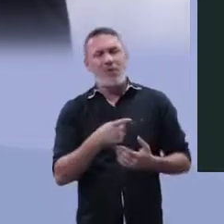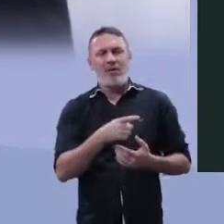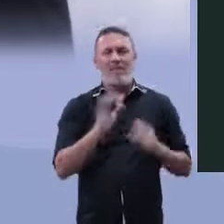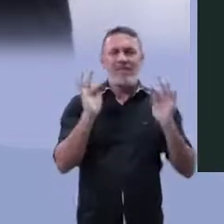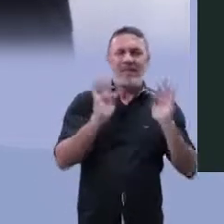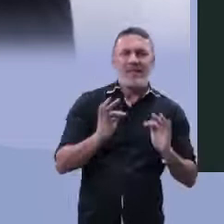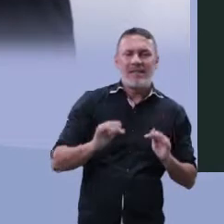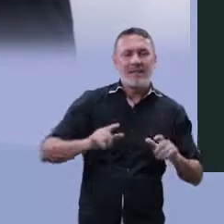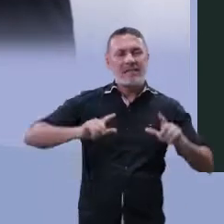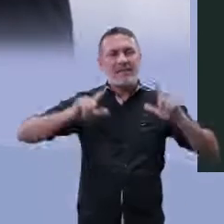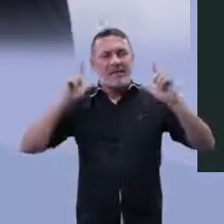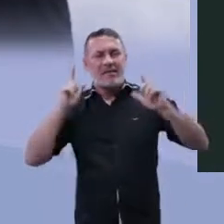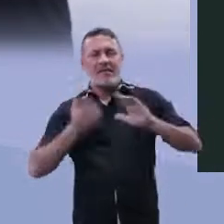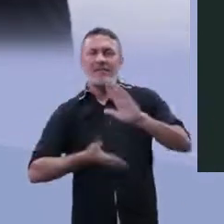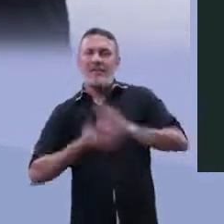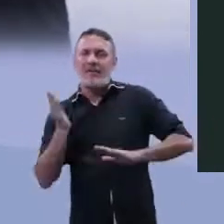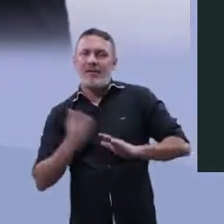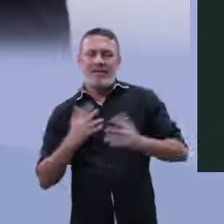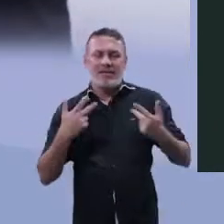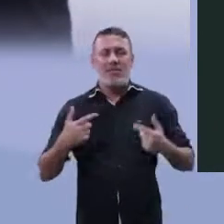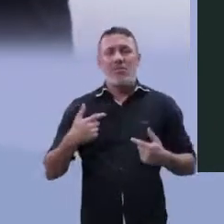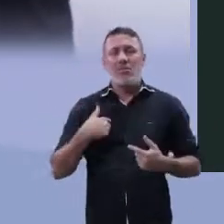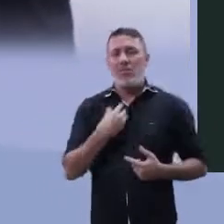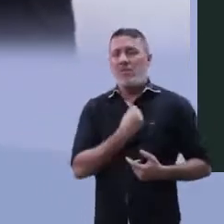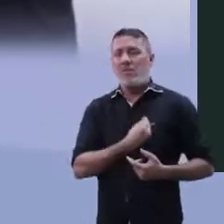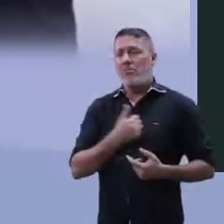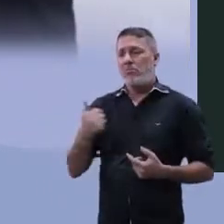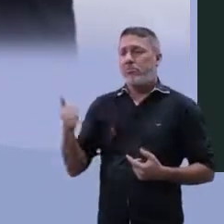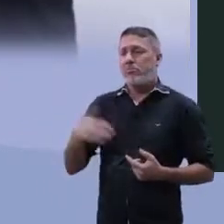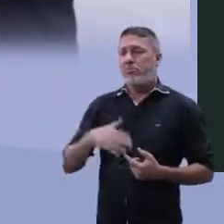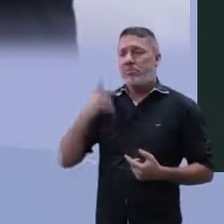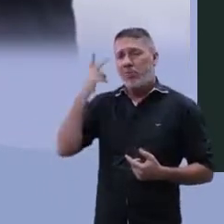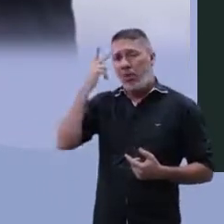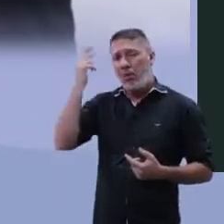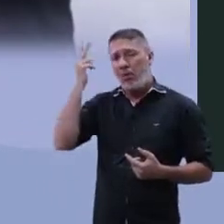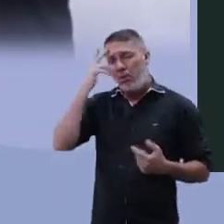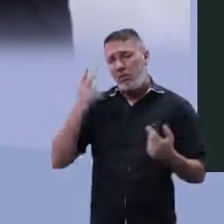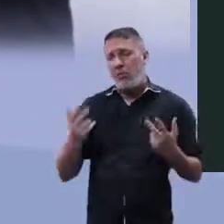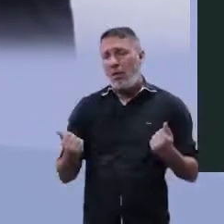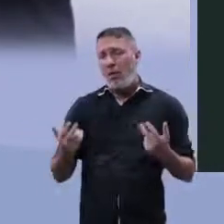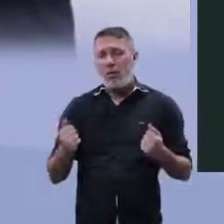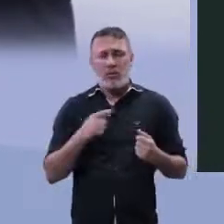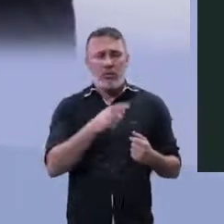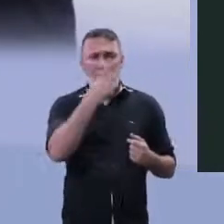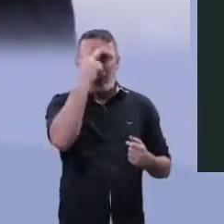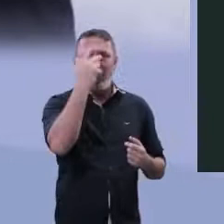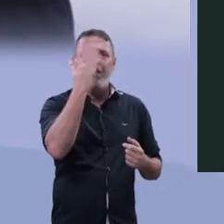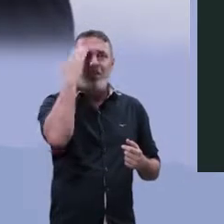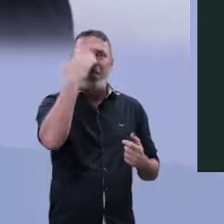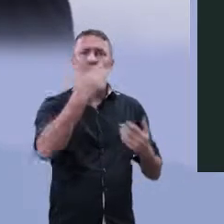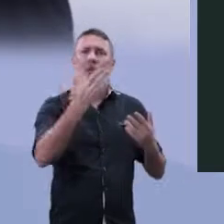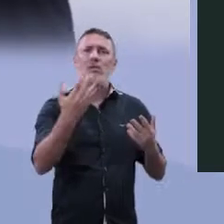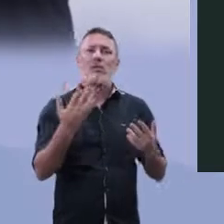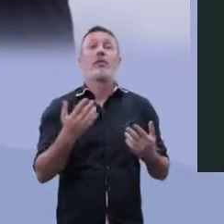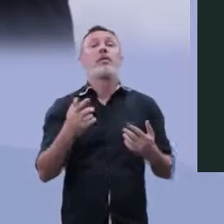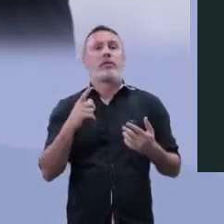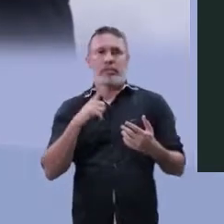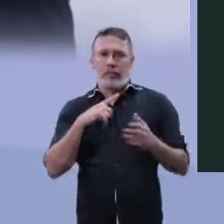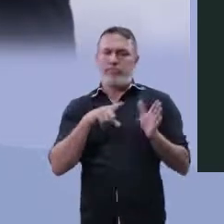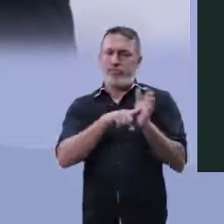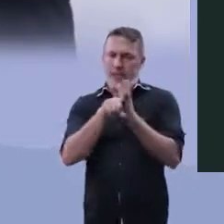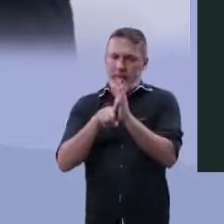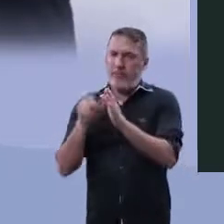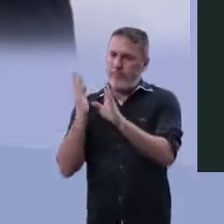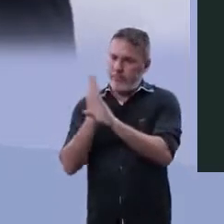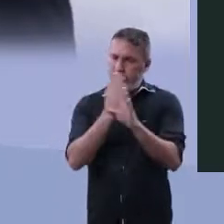daquelas pessoas que estão retratadas ali, compara com a sua, né, vê que a sua é muito comum, não tem nada de extraordinário, e isso tem causado,